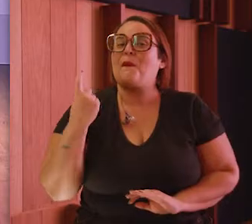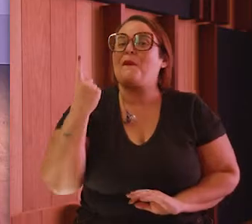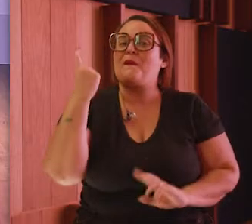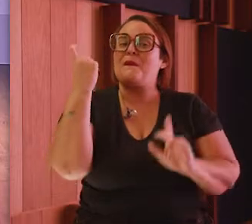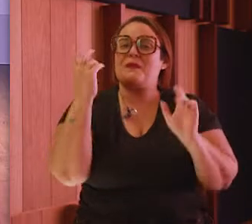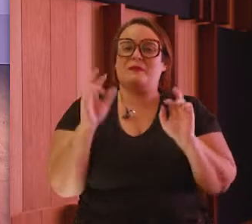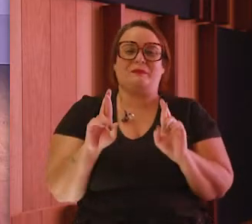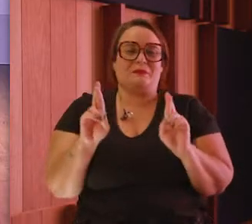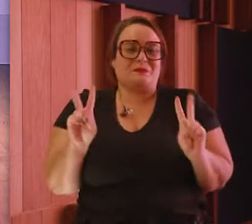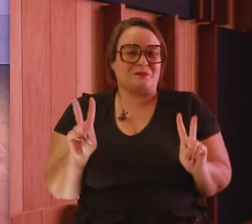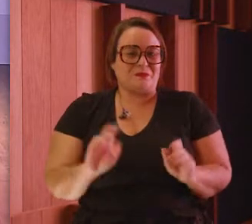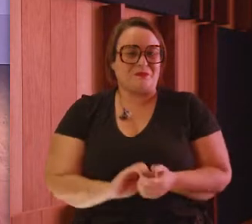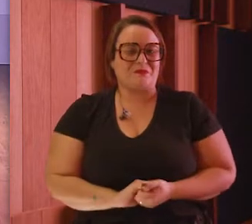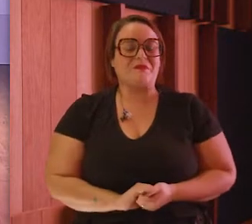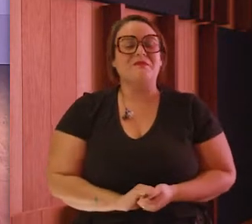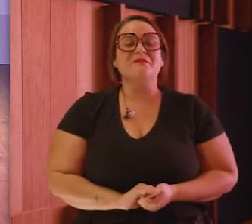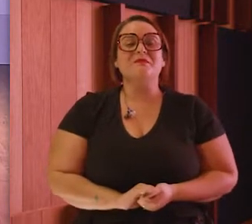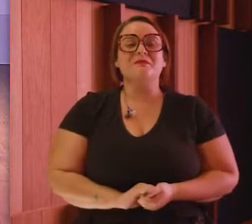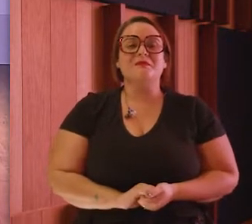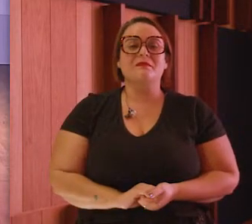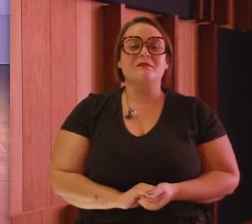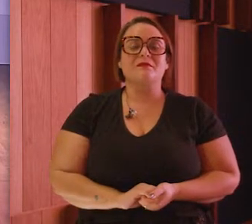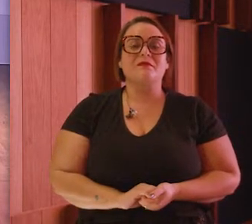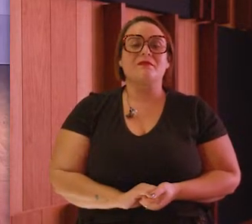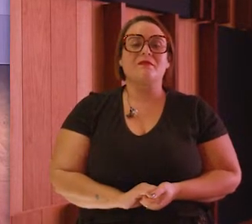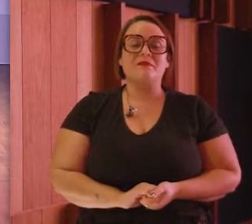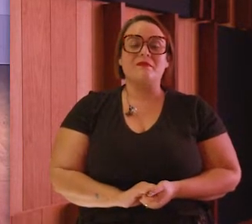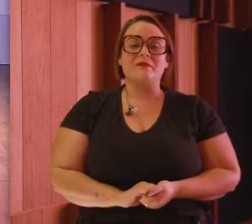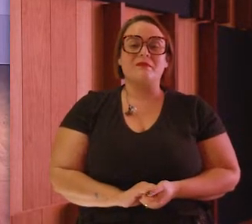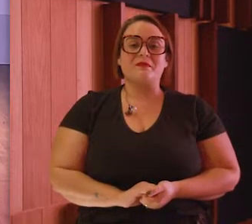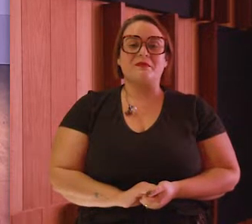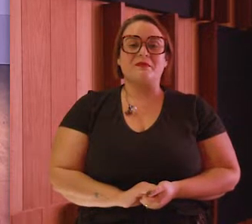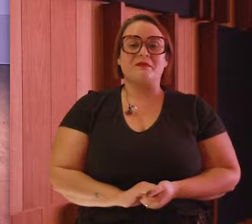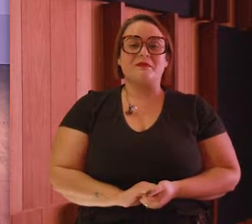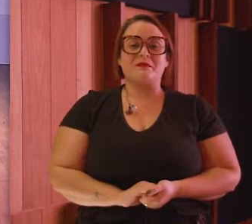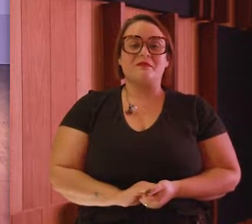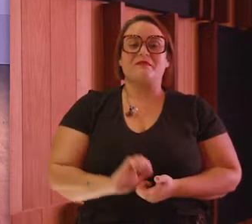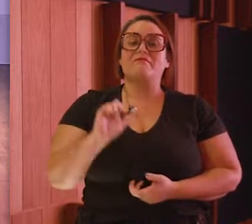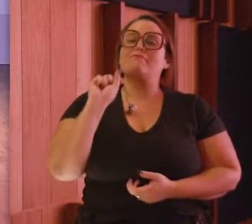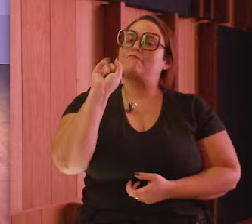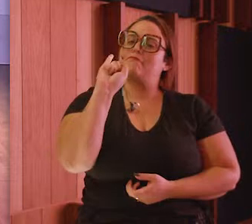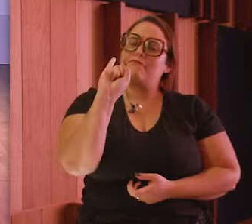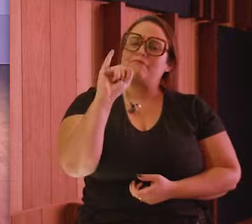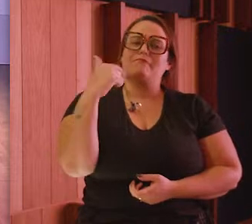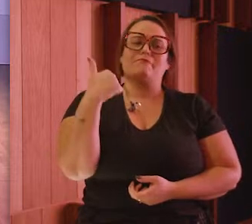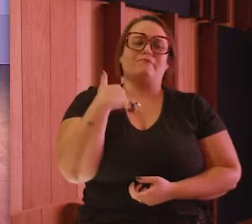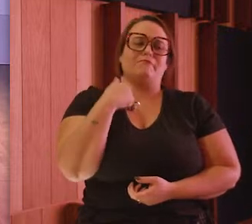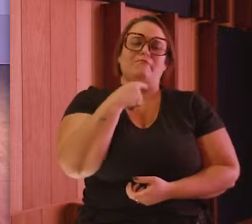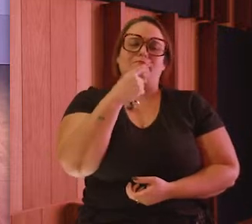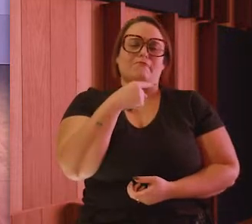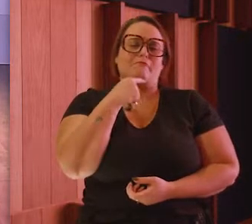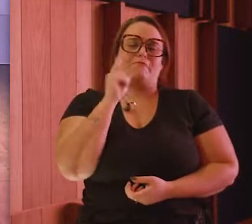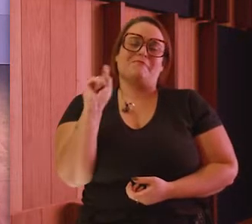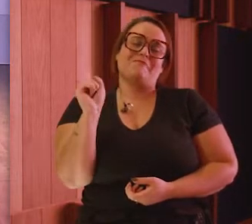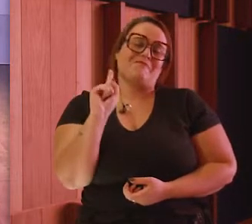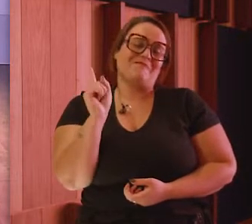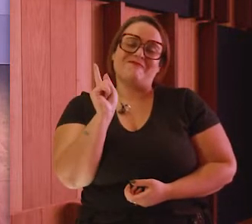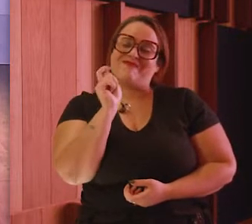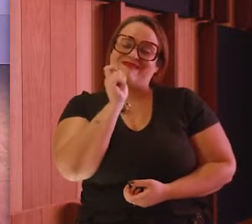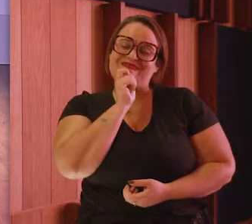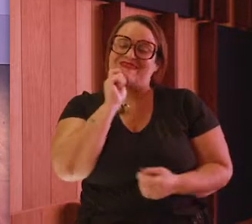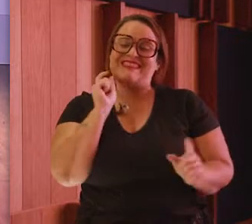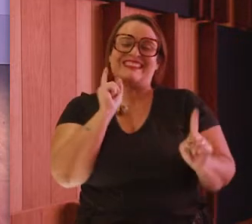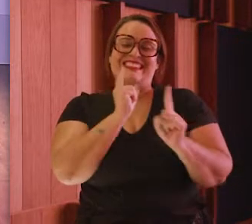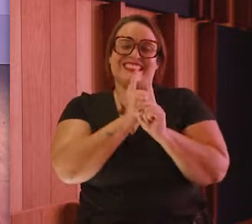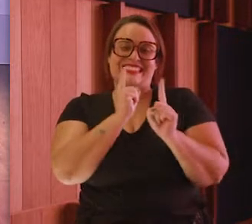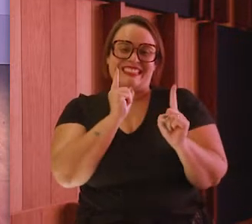Para aquelas com quem eu não tive o prazer de encontrar,